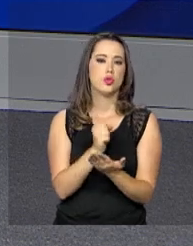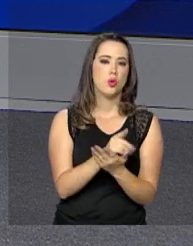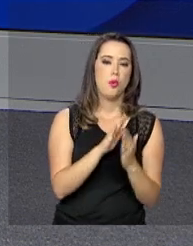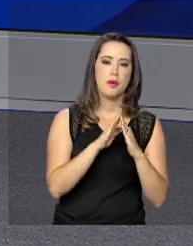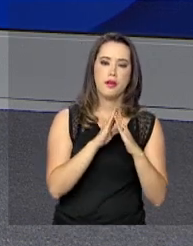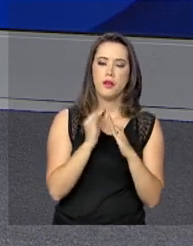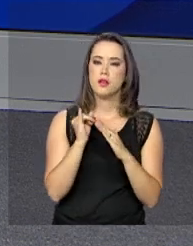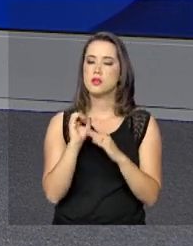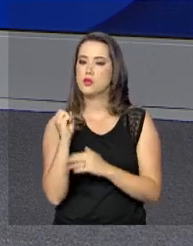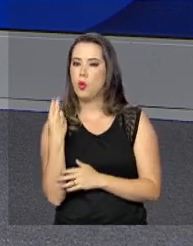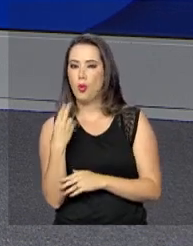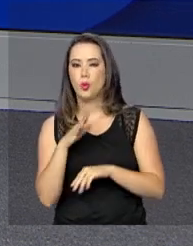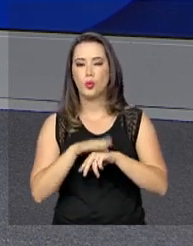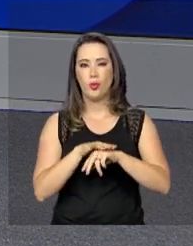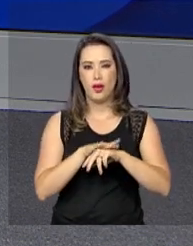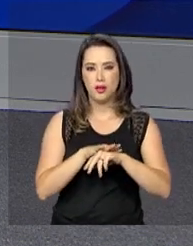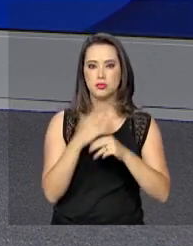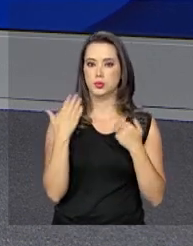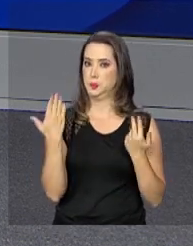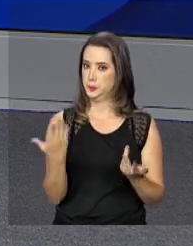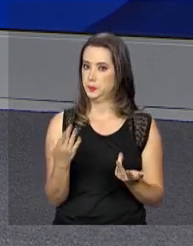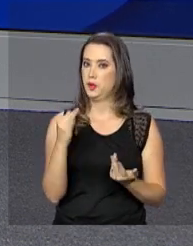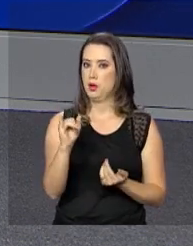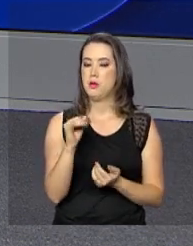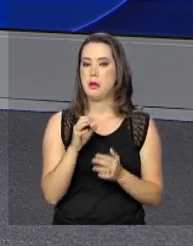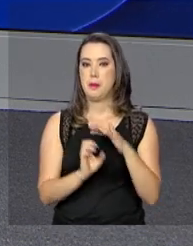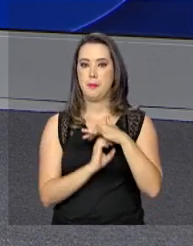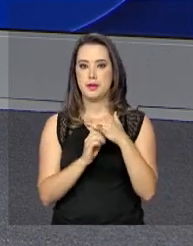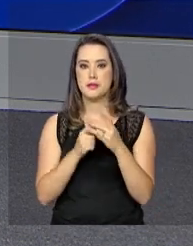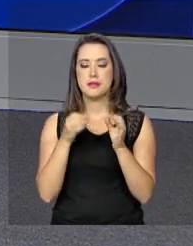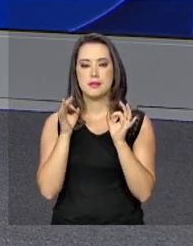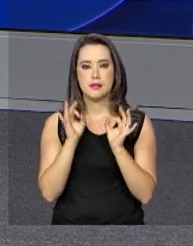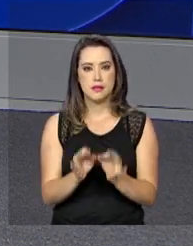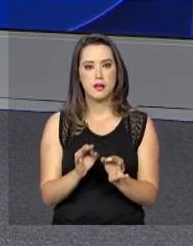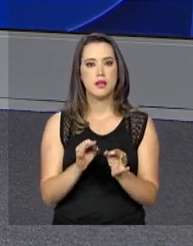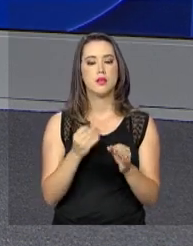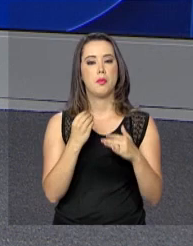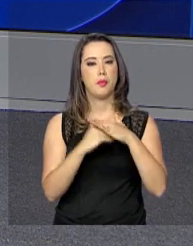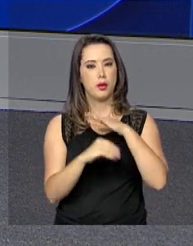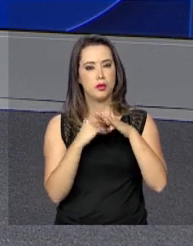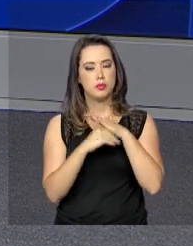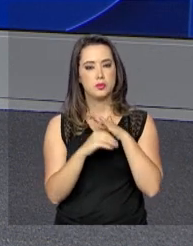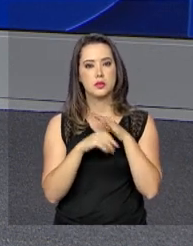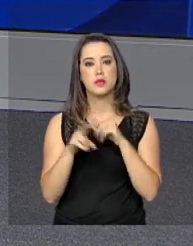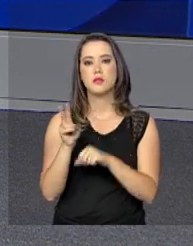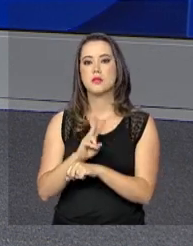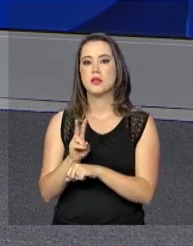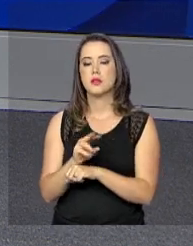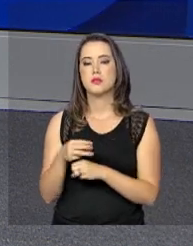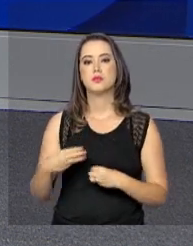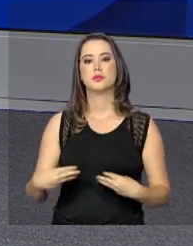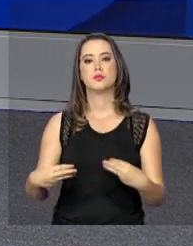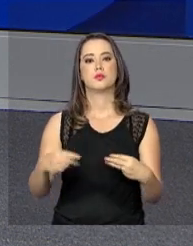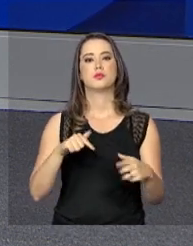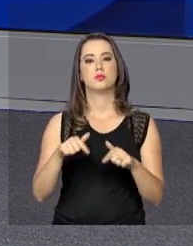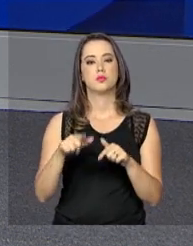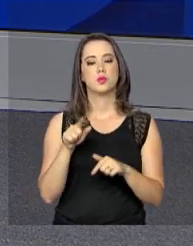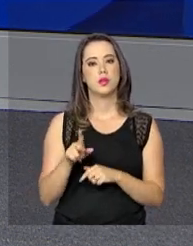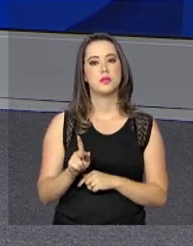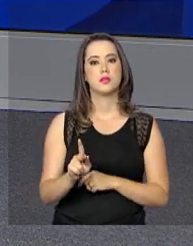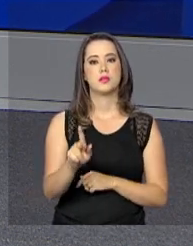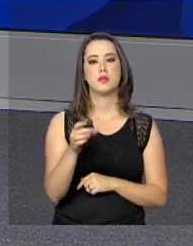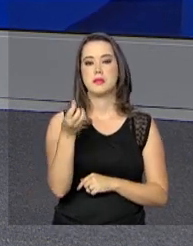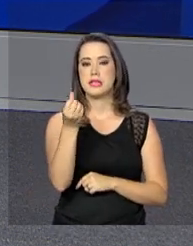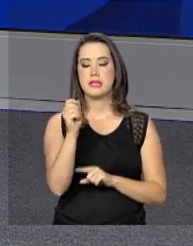doença grave para garantir que as empresas façam os depósitos a fiscalização do ministério do trabalho é constante só nos primeiros seis